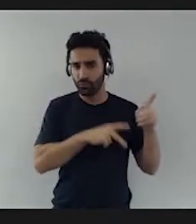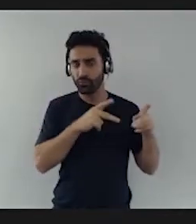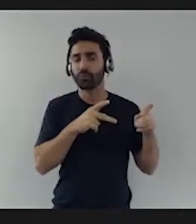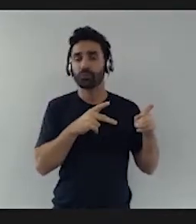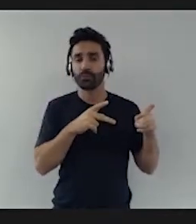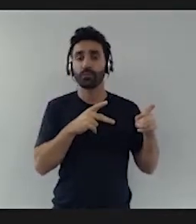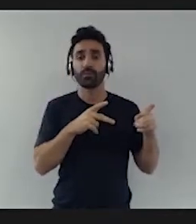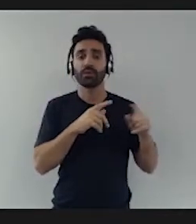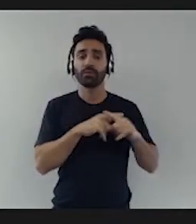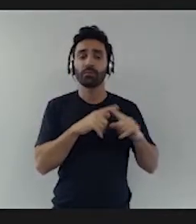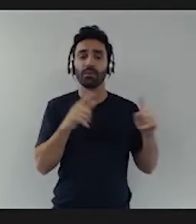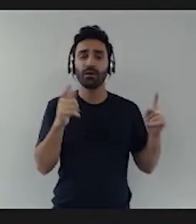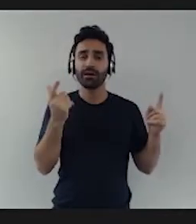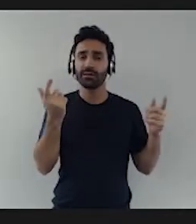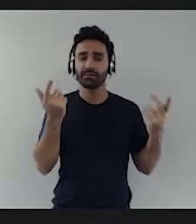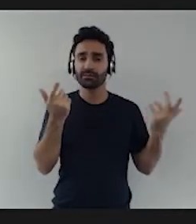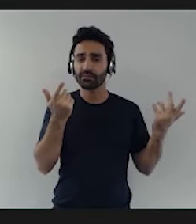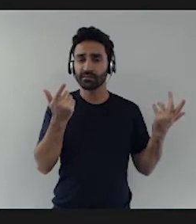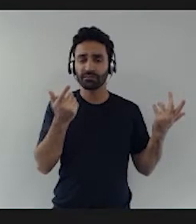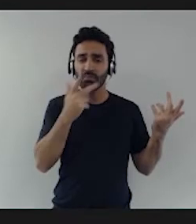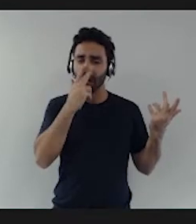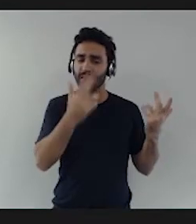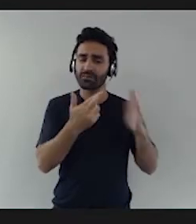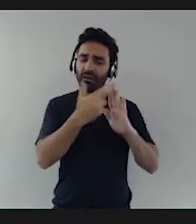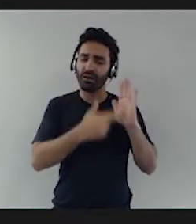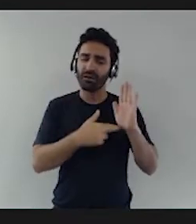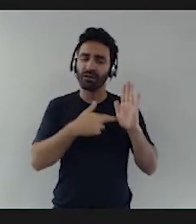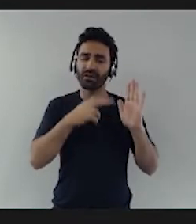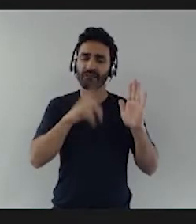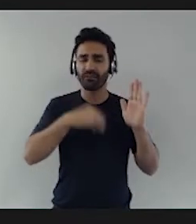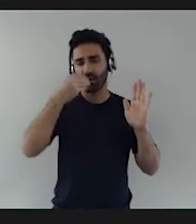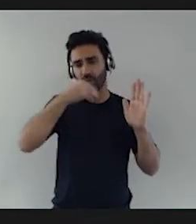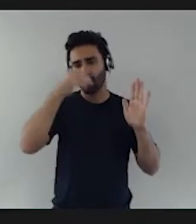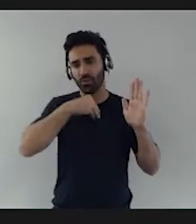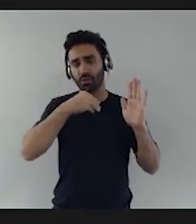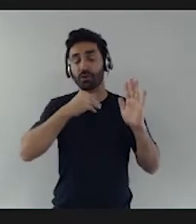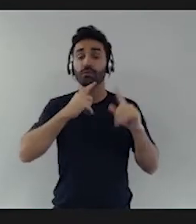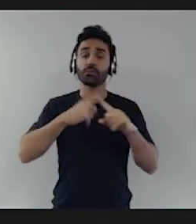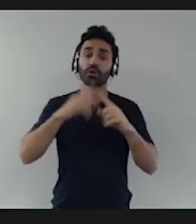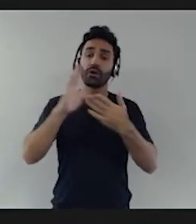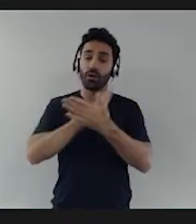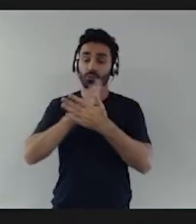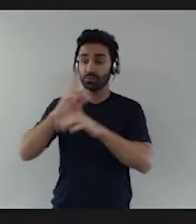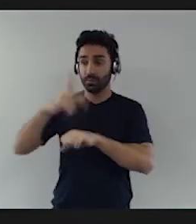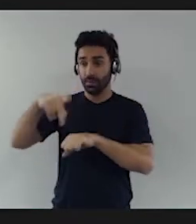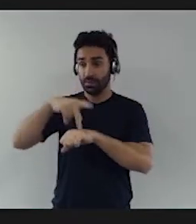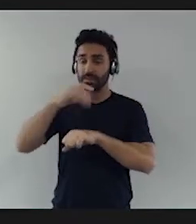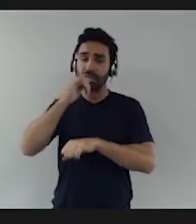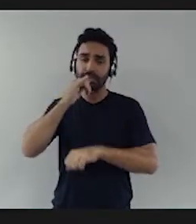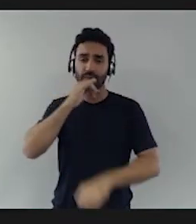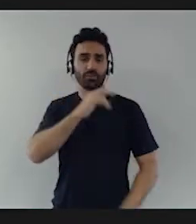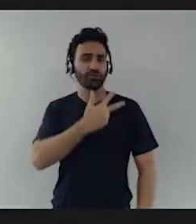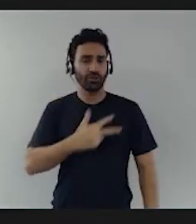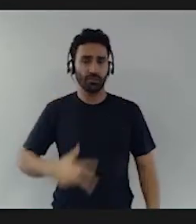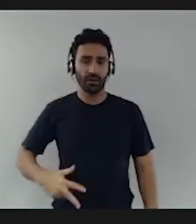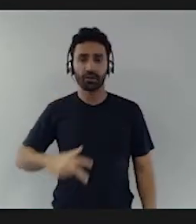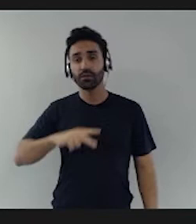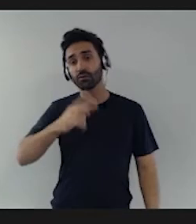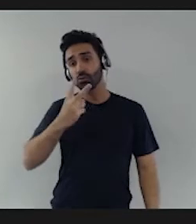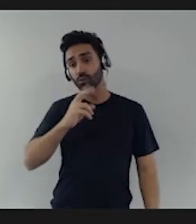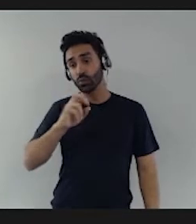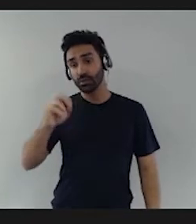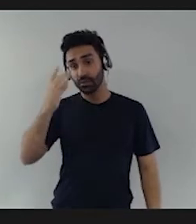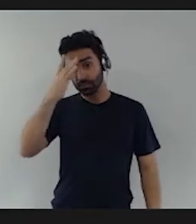é um critério frouxo. É um critério... Por quê? Porque em alguns países, por exemplo, na Dinamarca, basta 200 pessoas